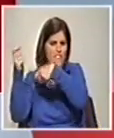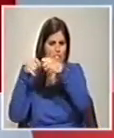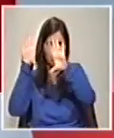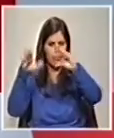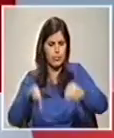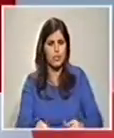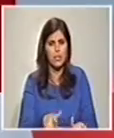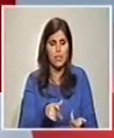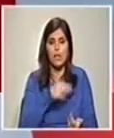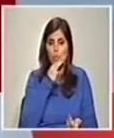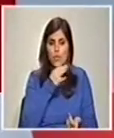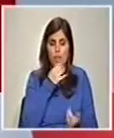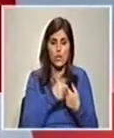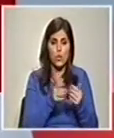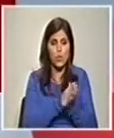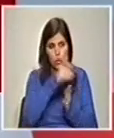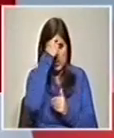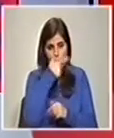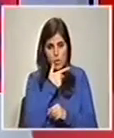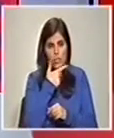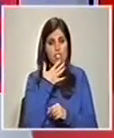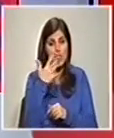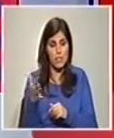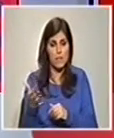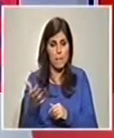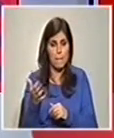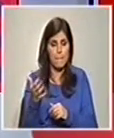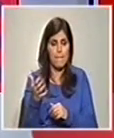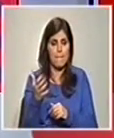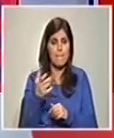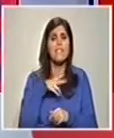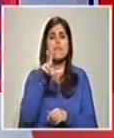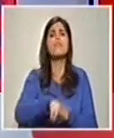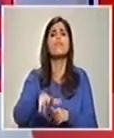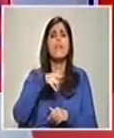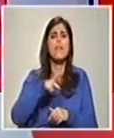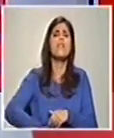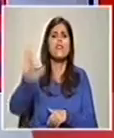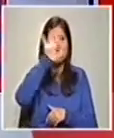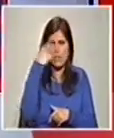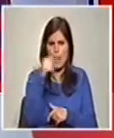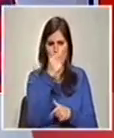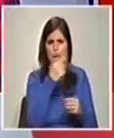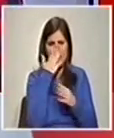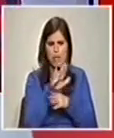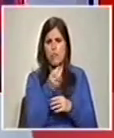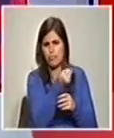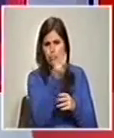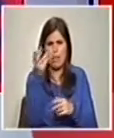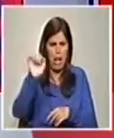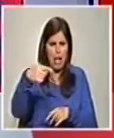Estamos a falar de casos, todos eles, histórias e casos estrangeiros. Ah, Portugal também tem alguns casos. Temos casos. Então, Margarida,